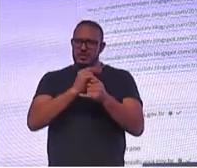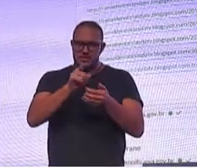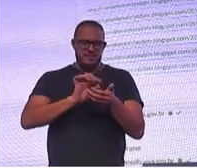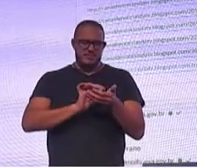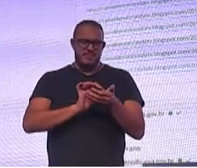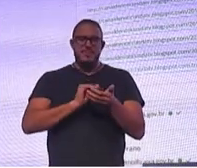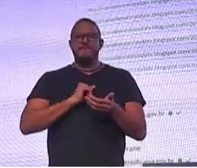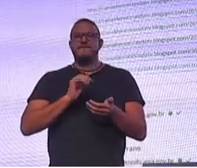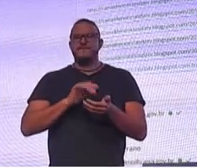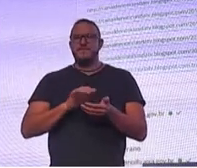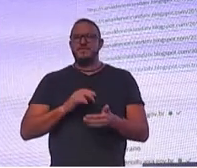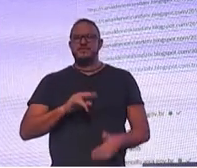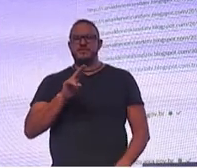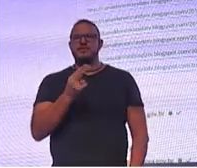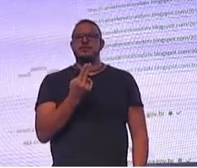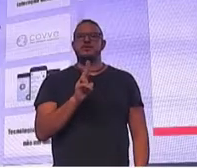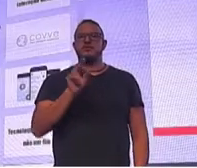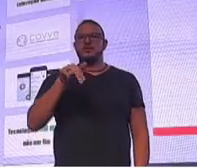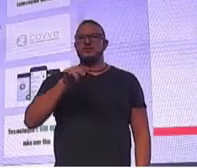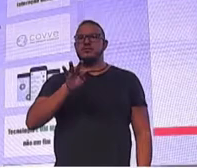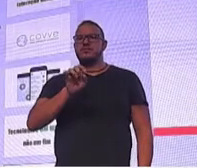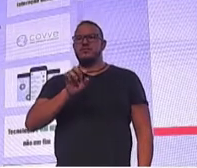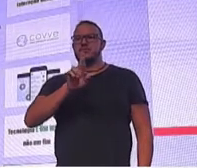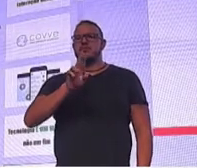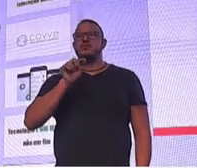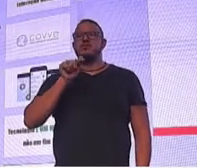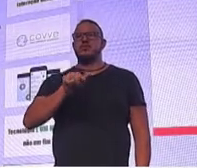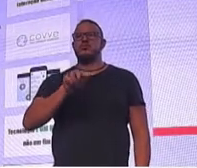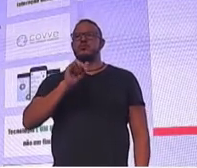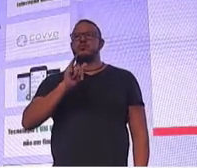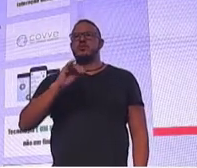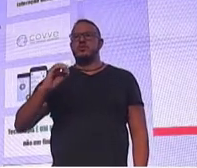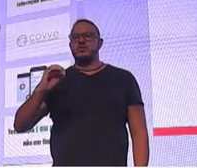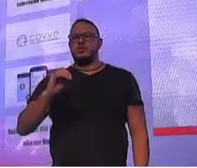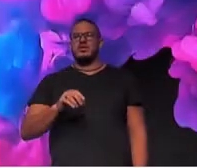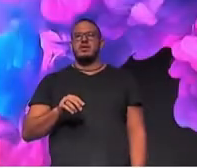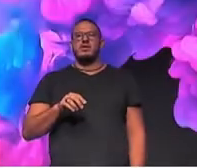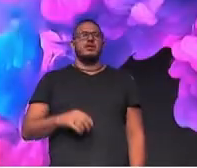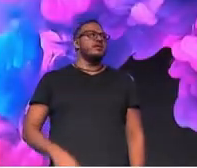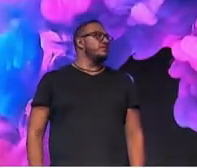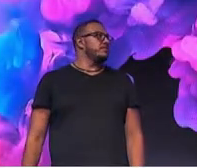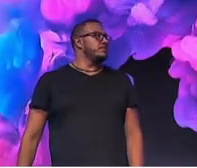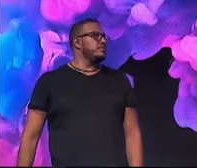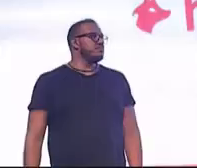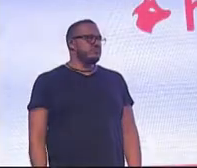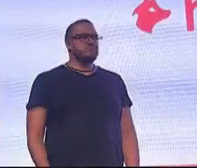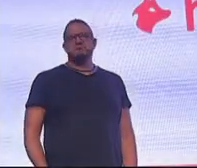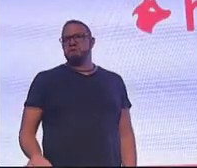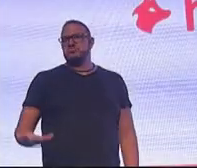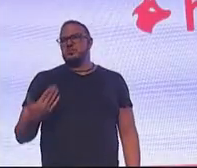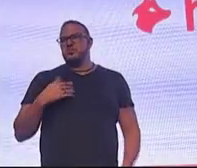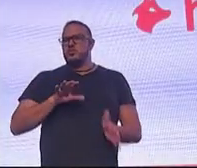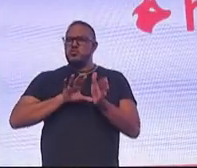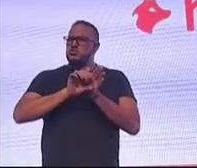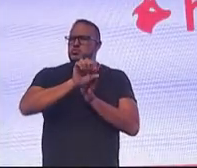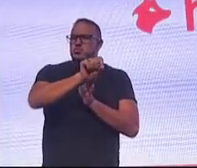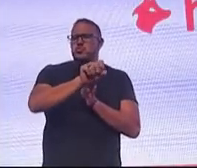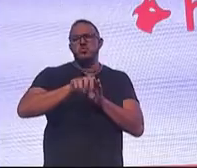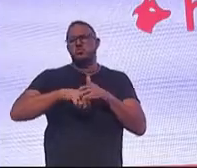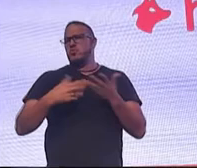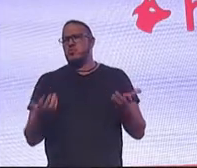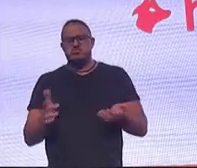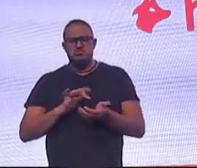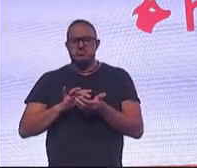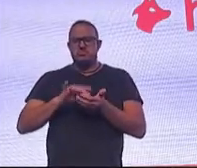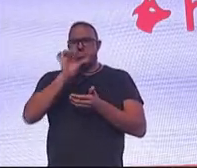Escreve Hunter.io. Esse nome aqui, Hunter.io. Pode ser no Google ou no endereço do navegador de vocês, lá na